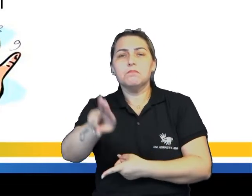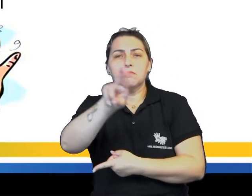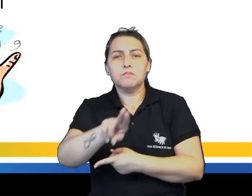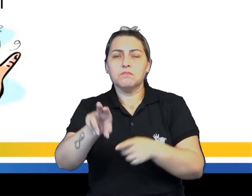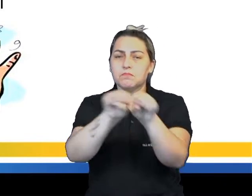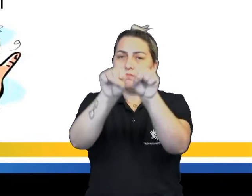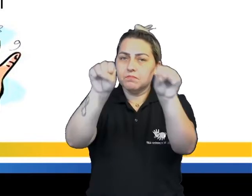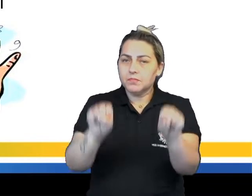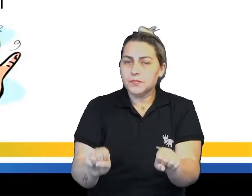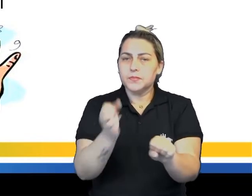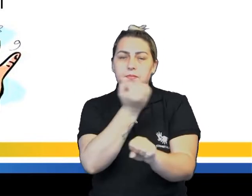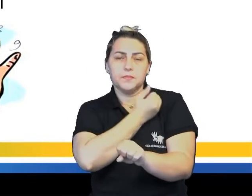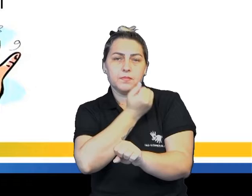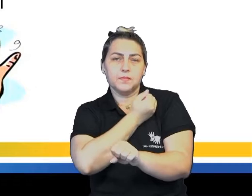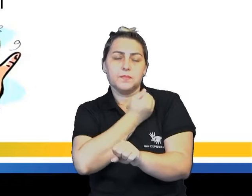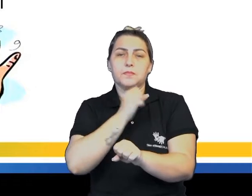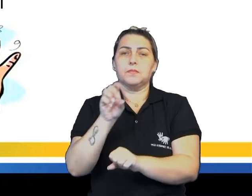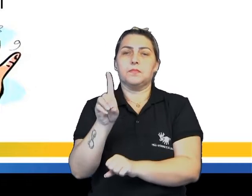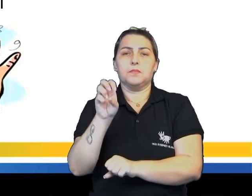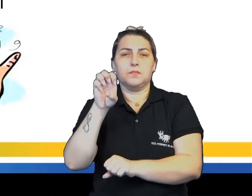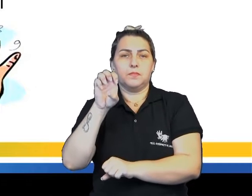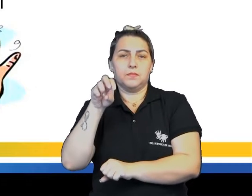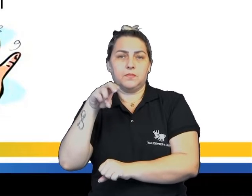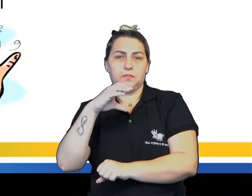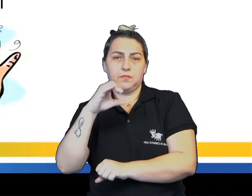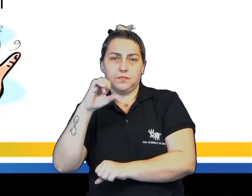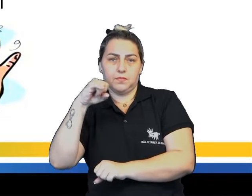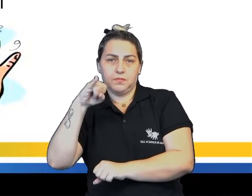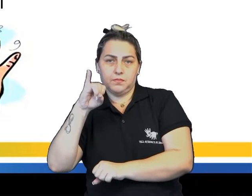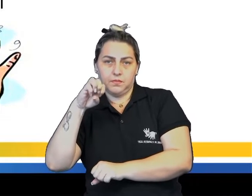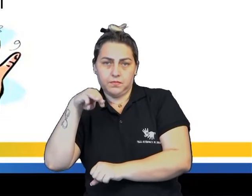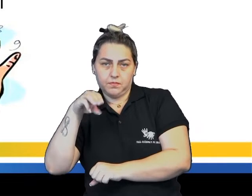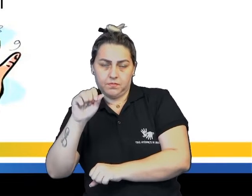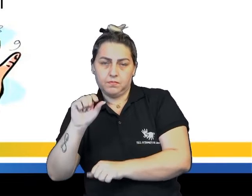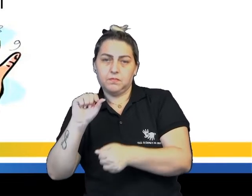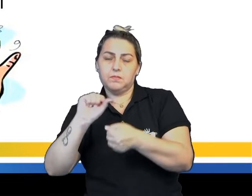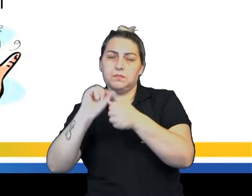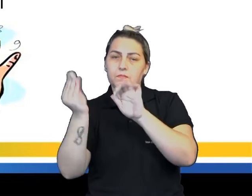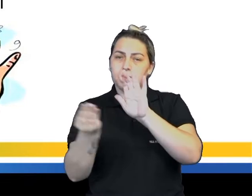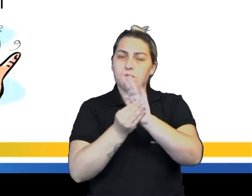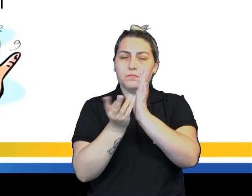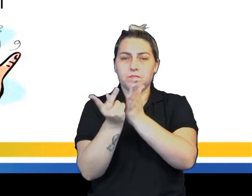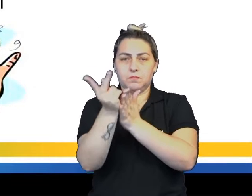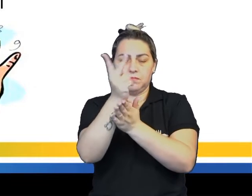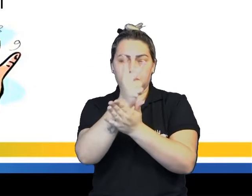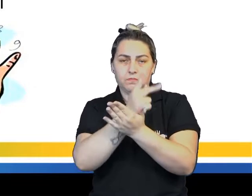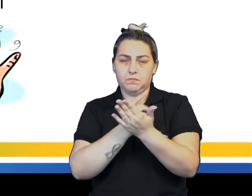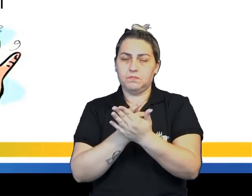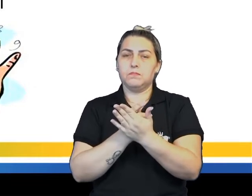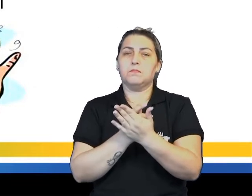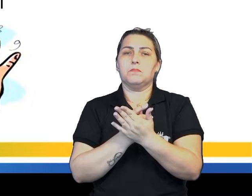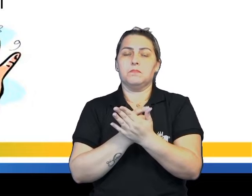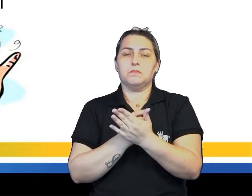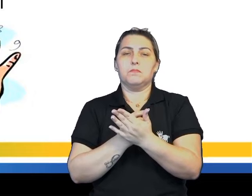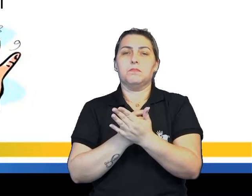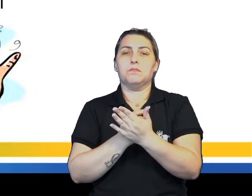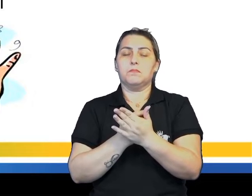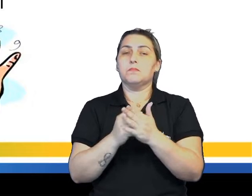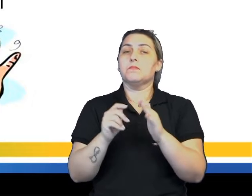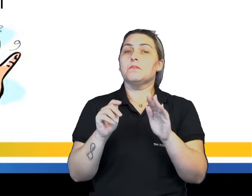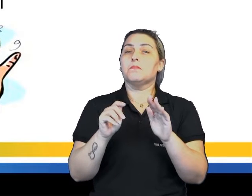esse sistema de numeração decimal? Porque, como eu coloquei o desenho aí para vocês, eu coloquei duas